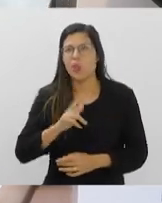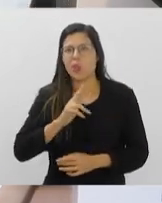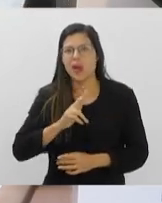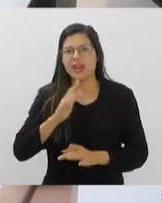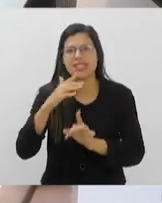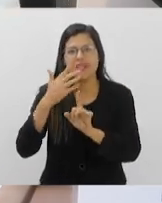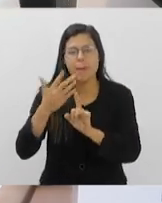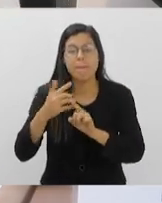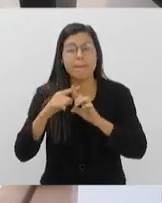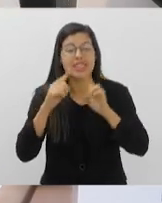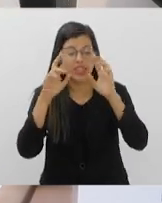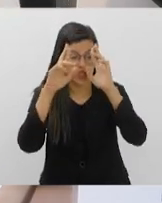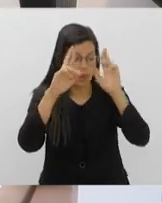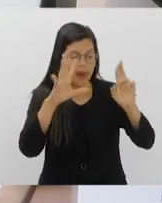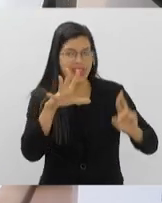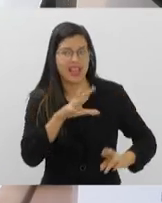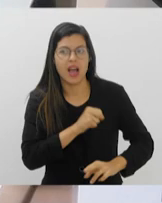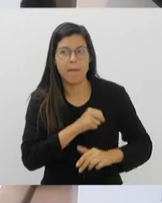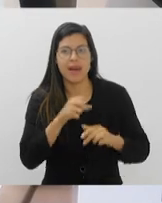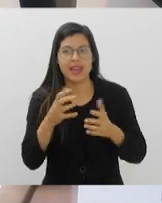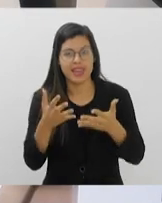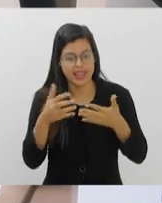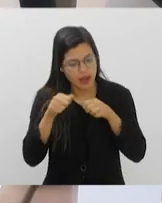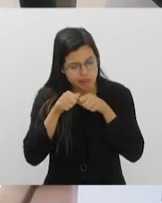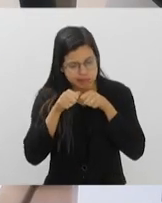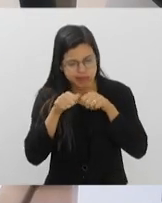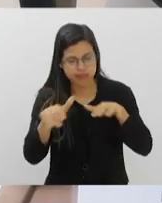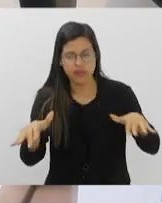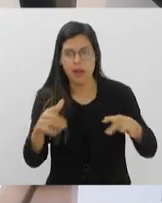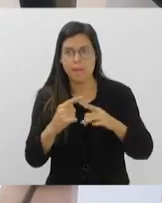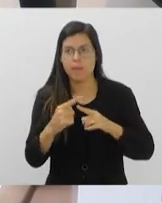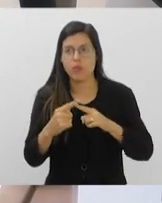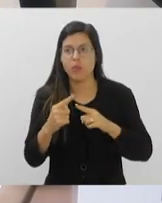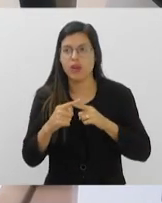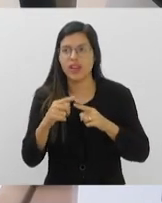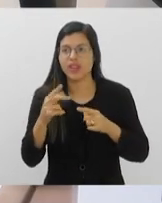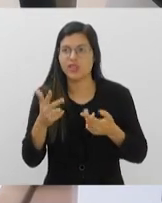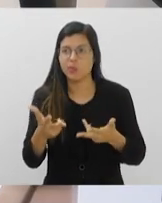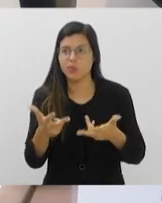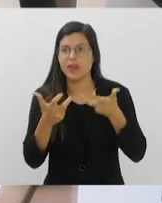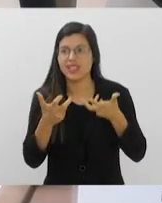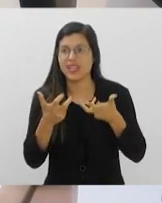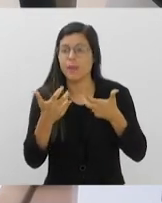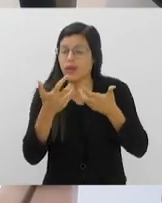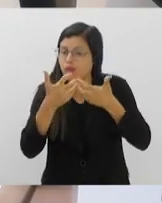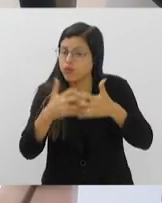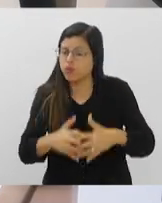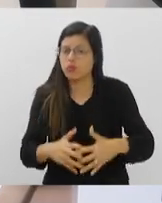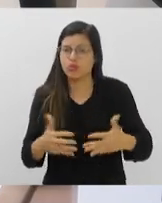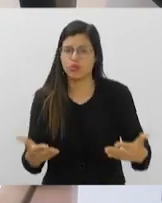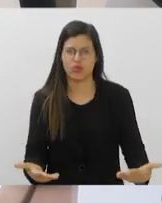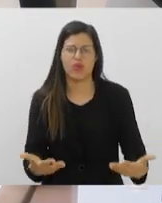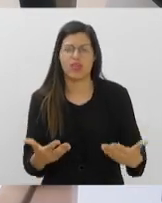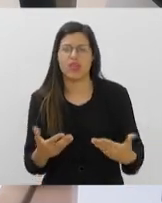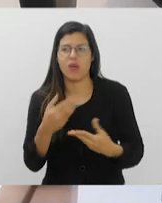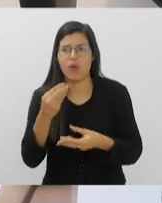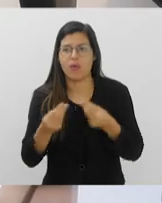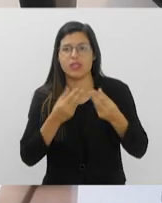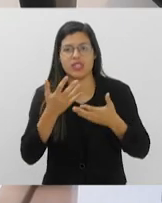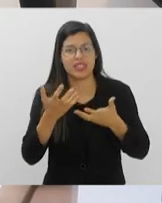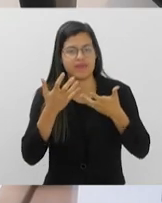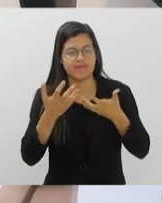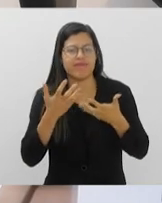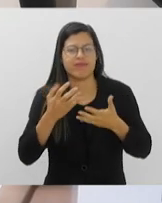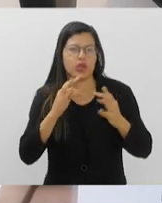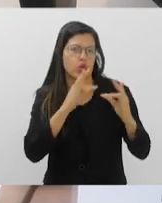respeita ama e quer multiplicação dele porque é uma vara que a gente vê que funciona como a gente gostaria que todas